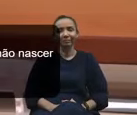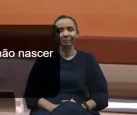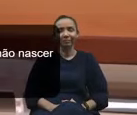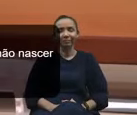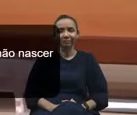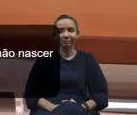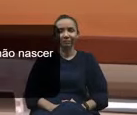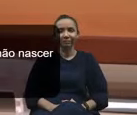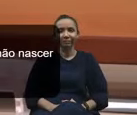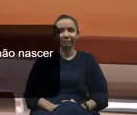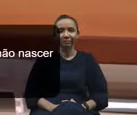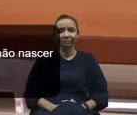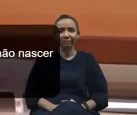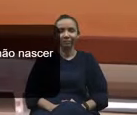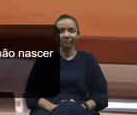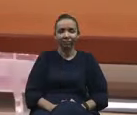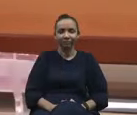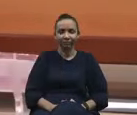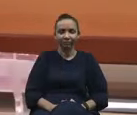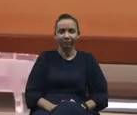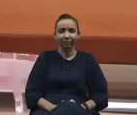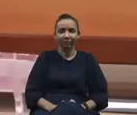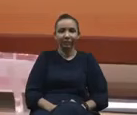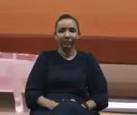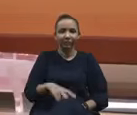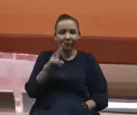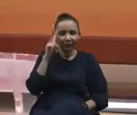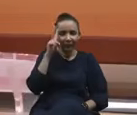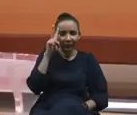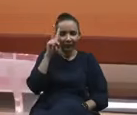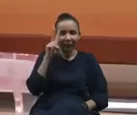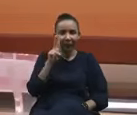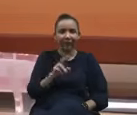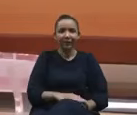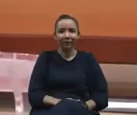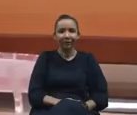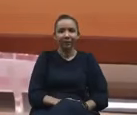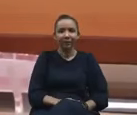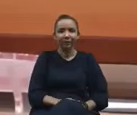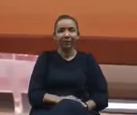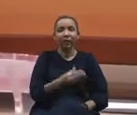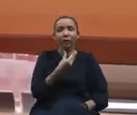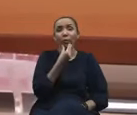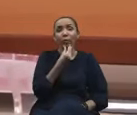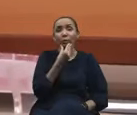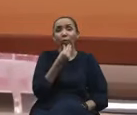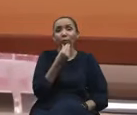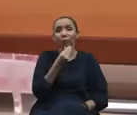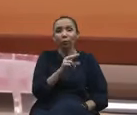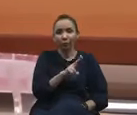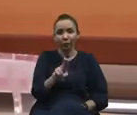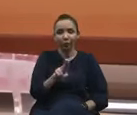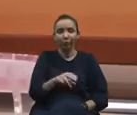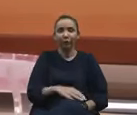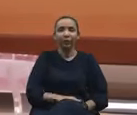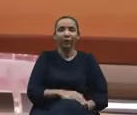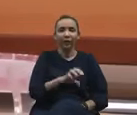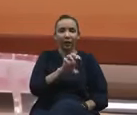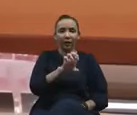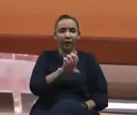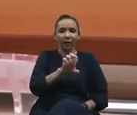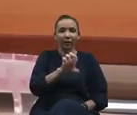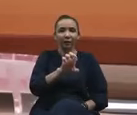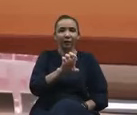moço de Eliseu quando acordou ele viu o quê soldados carros